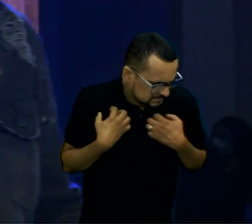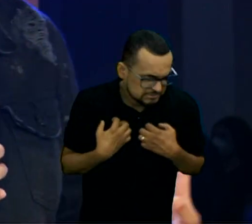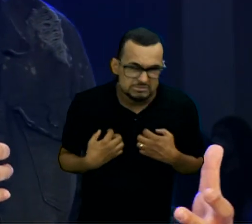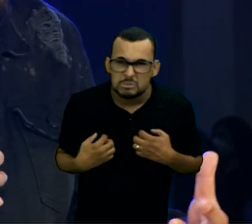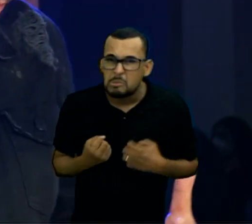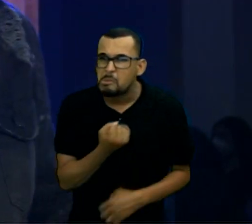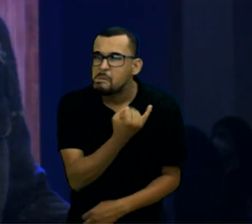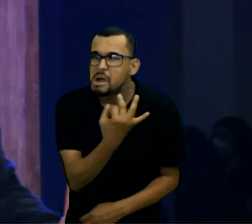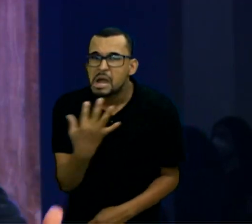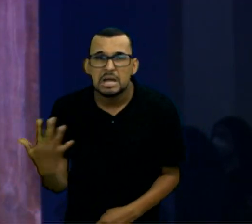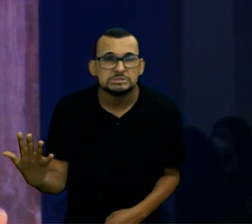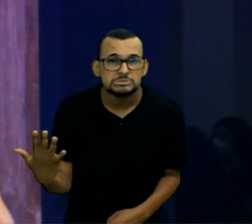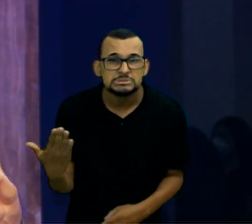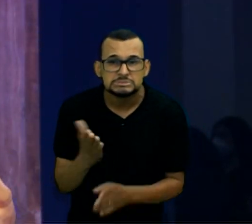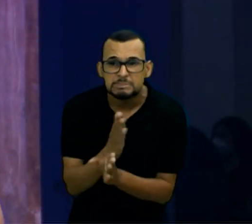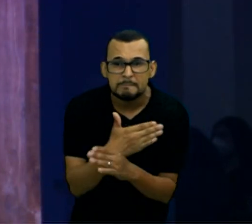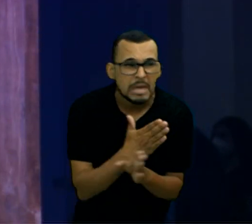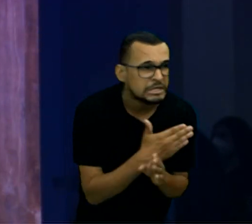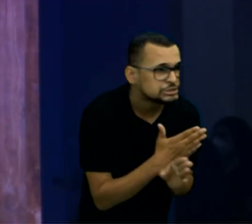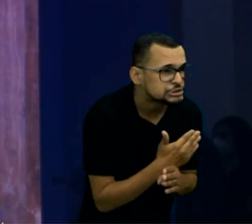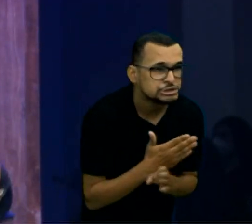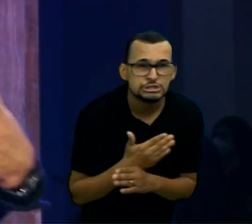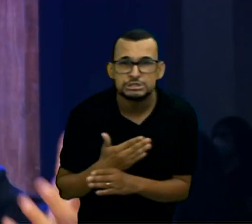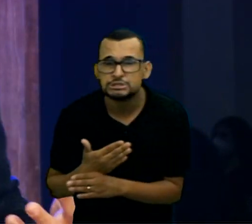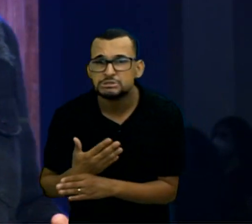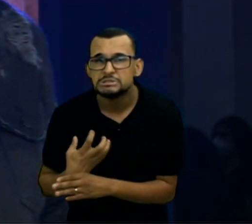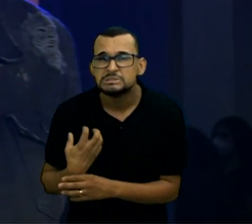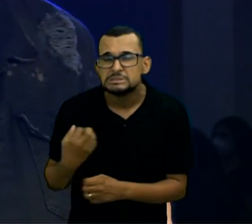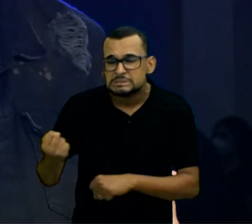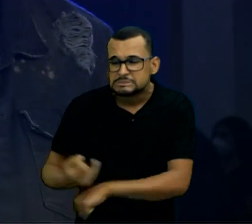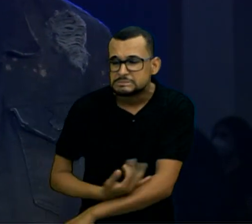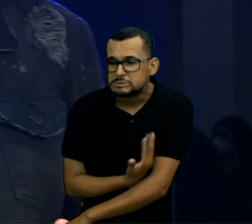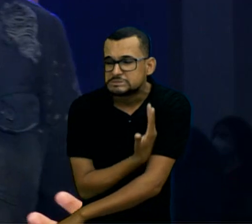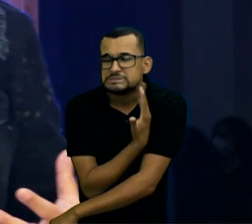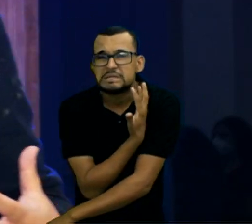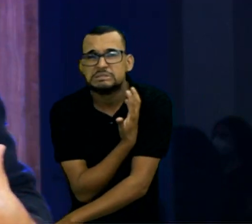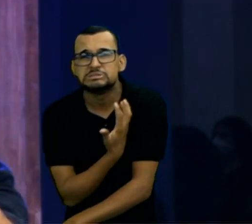Quantos estão perdidos, muitas vezes nas suas emoções,